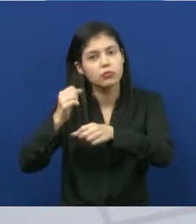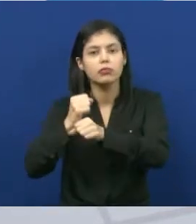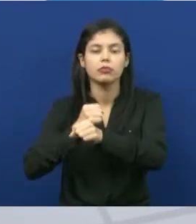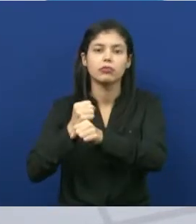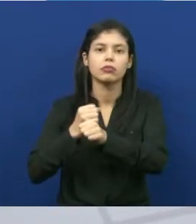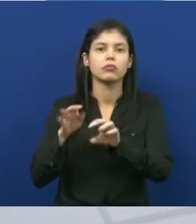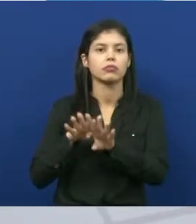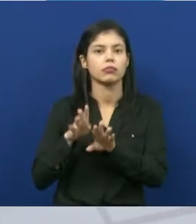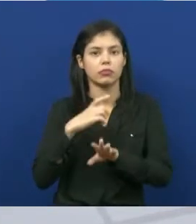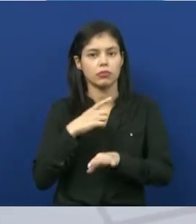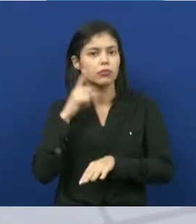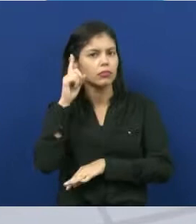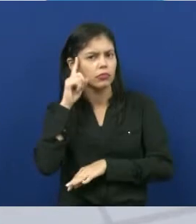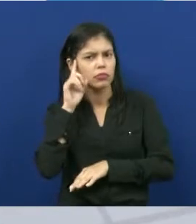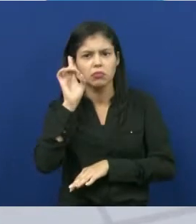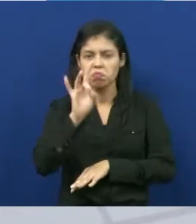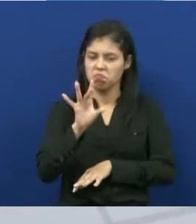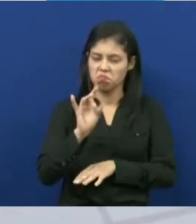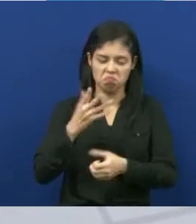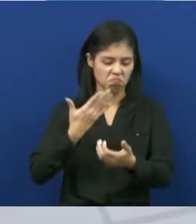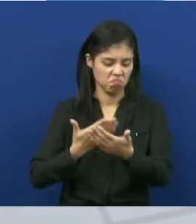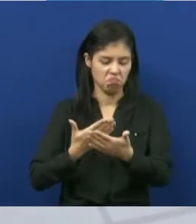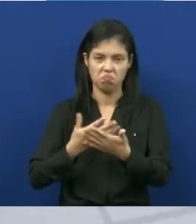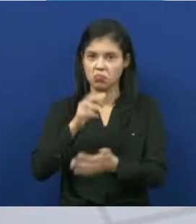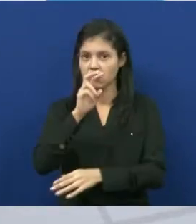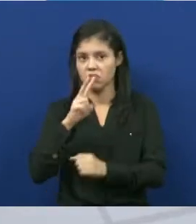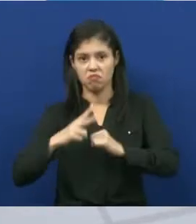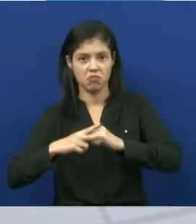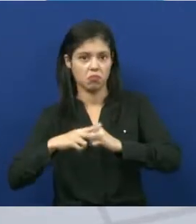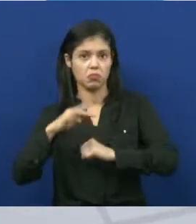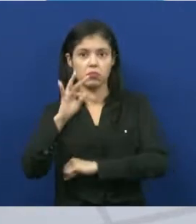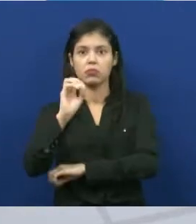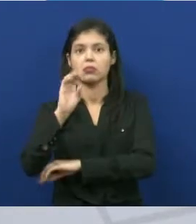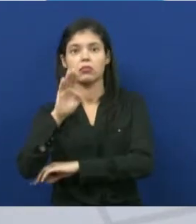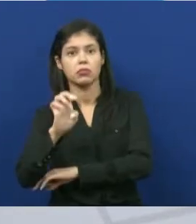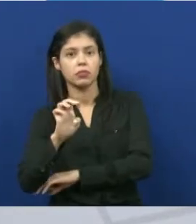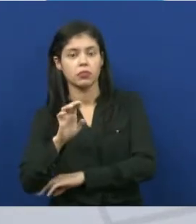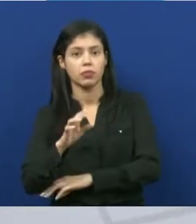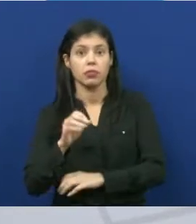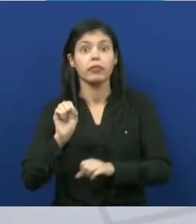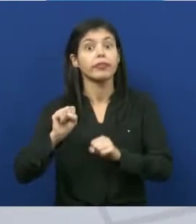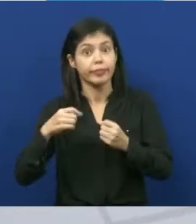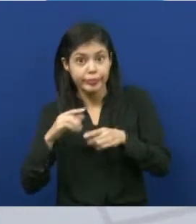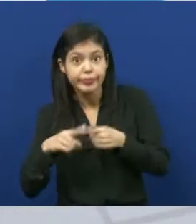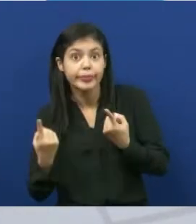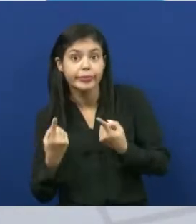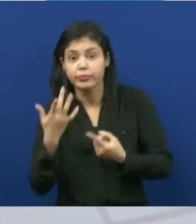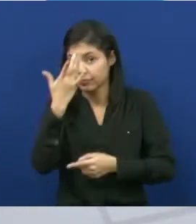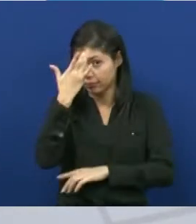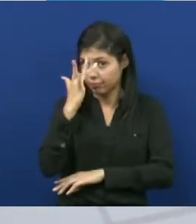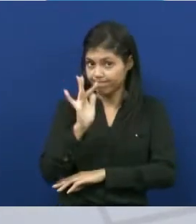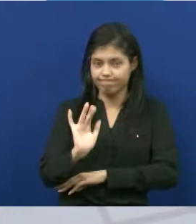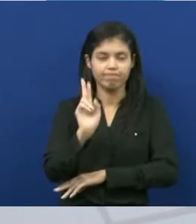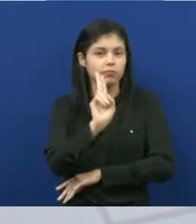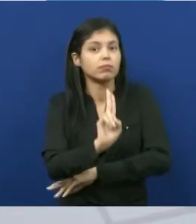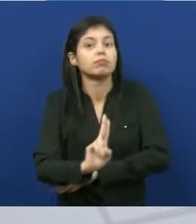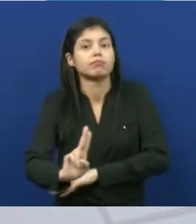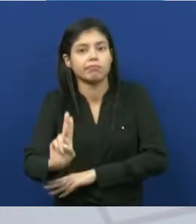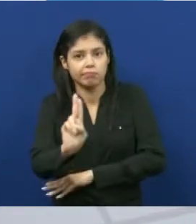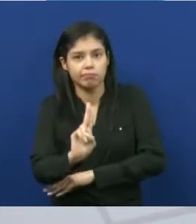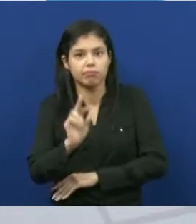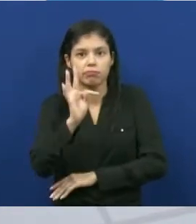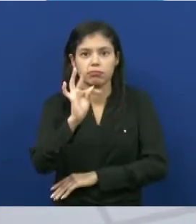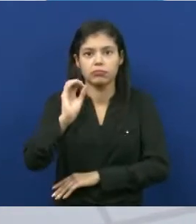toda a vida eu estudei só o verbo to be. E sabe qual é o pior? Não sabe ainda utilizar corretamente o verbo to